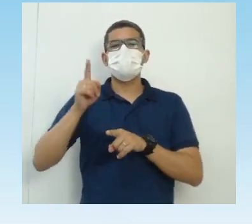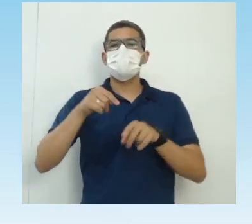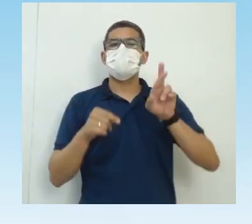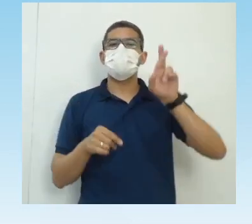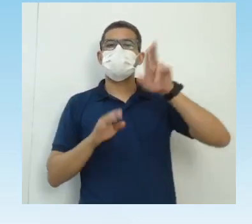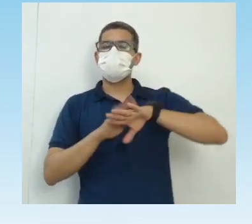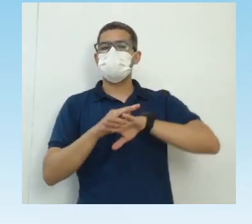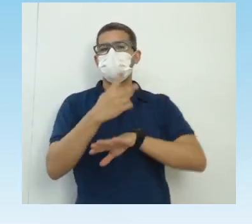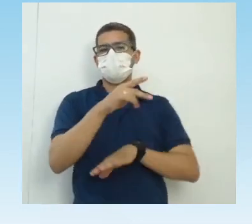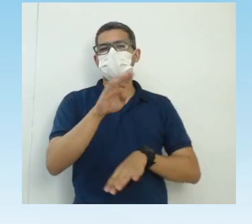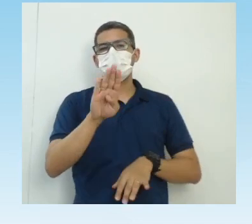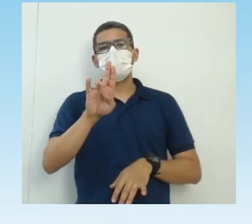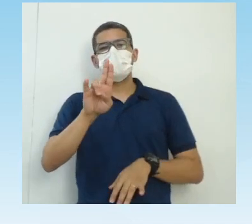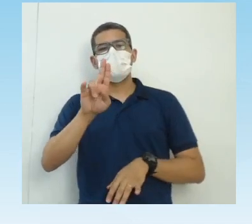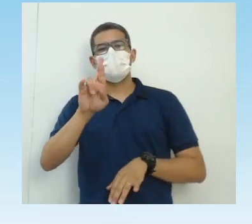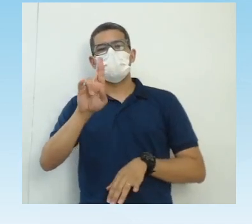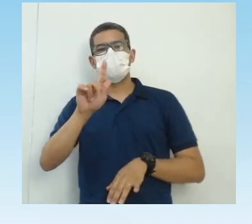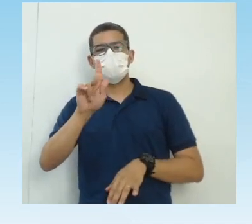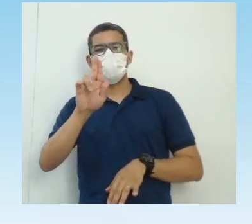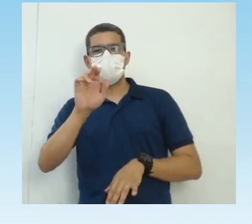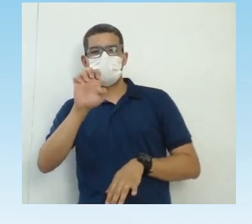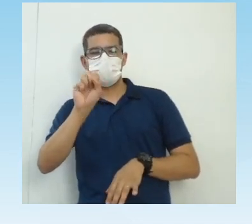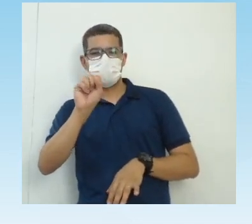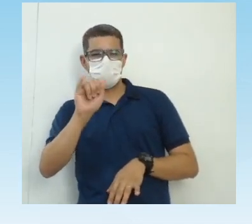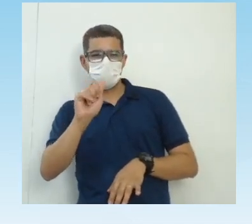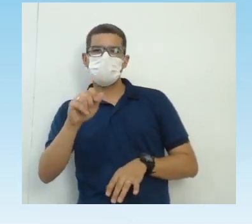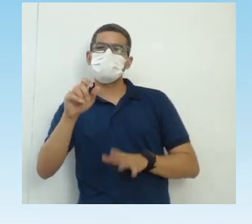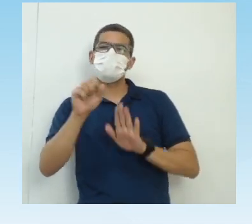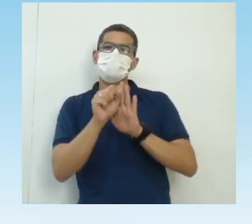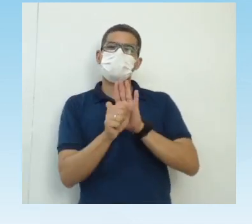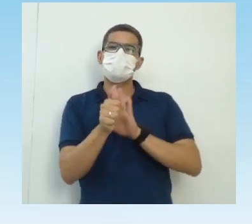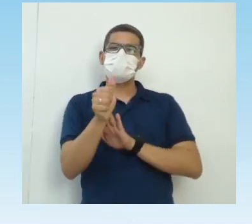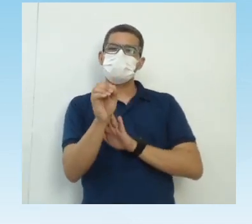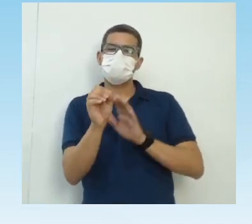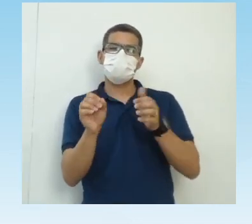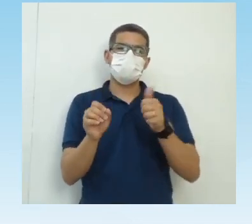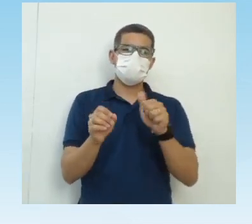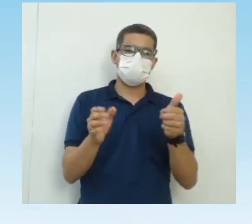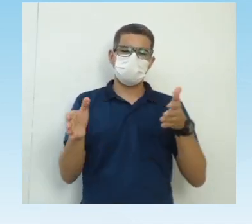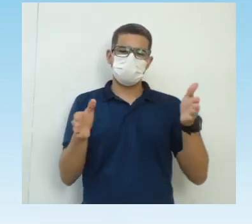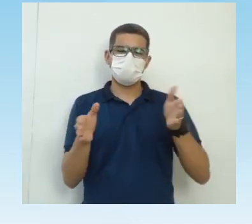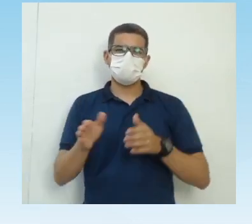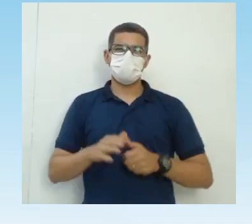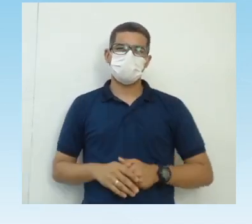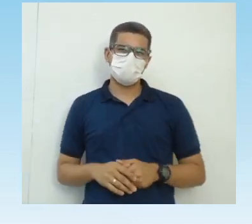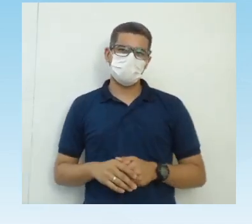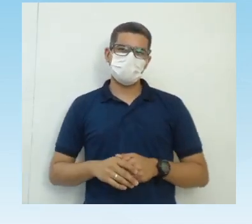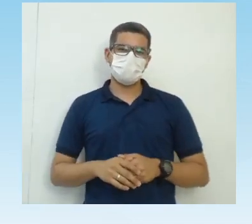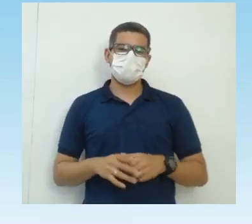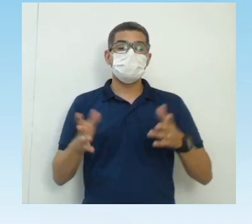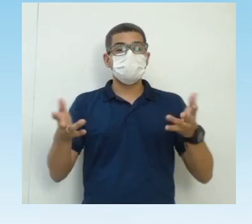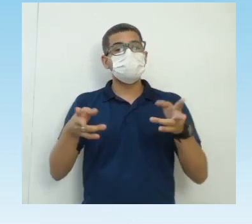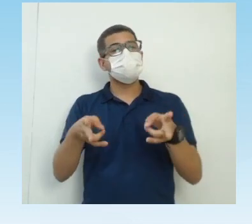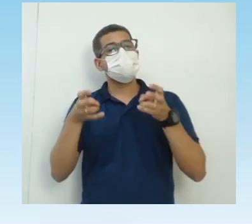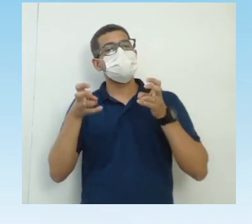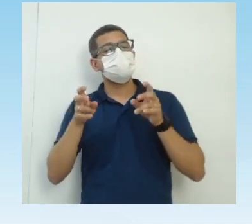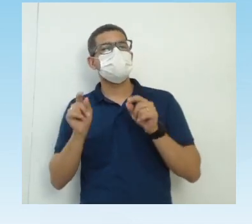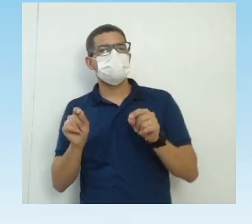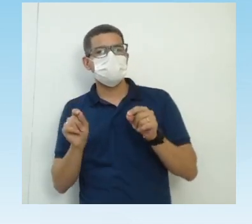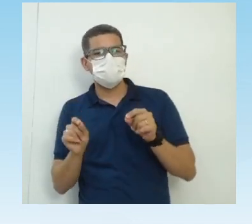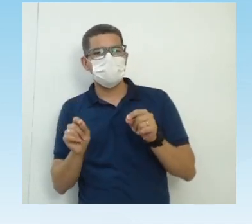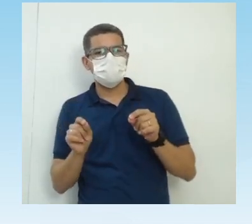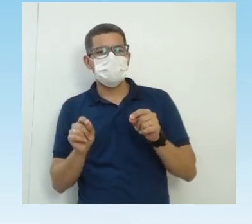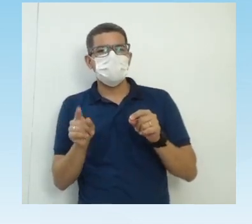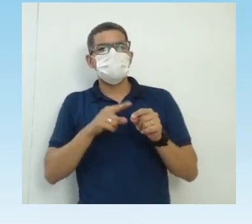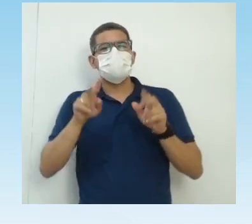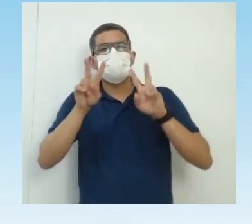que apareceu, como o texto mesmo disse pra gente, entre o século X e o século XI. Se você quiser, você vai perceber o seguinte, que a gente